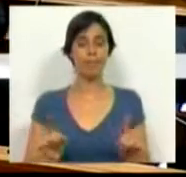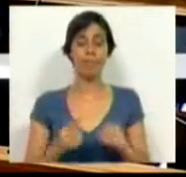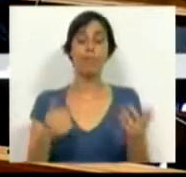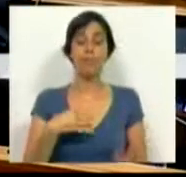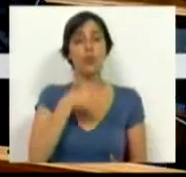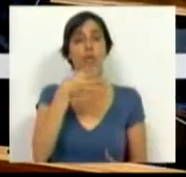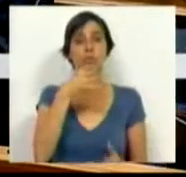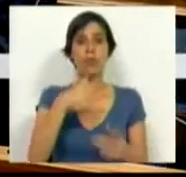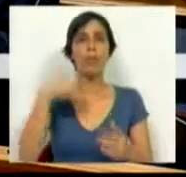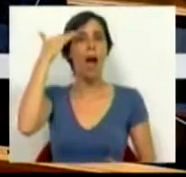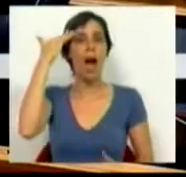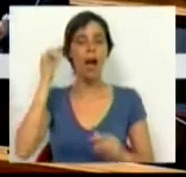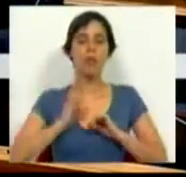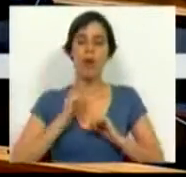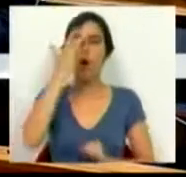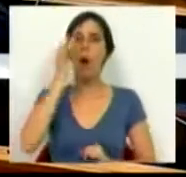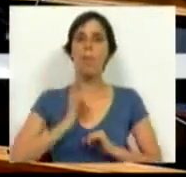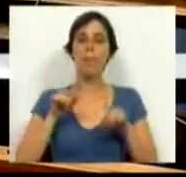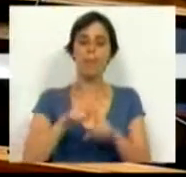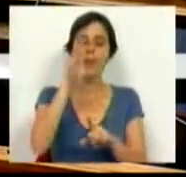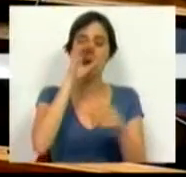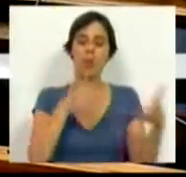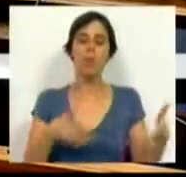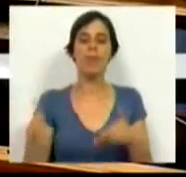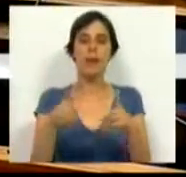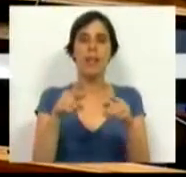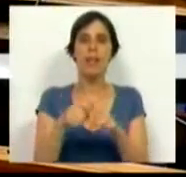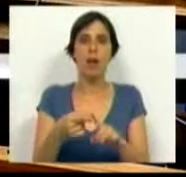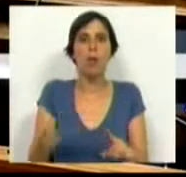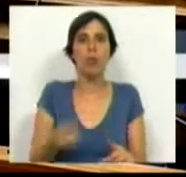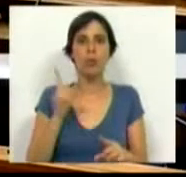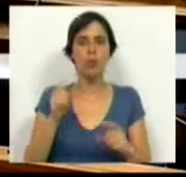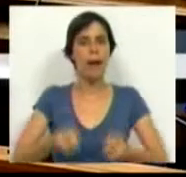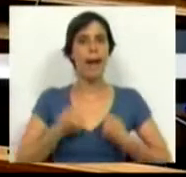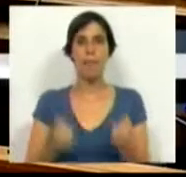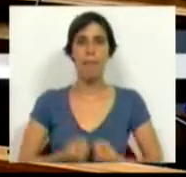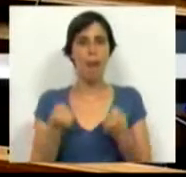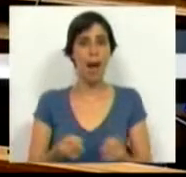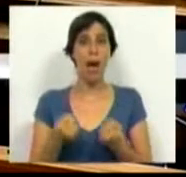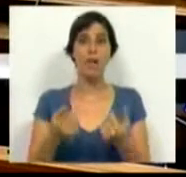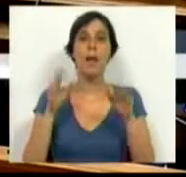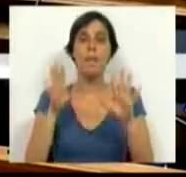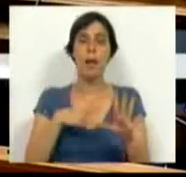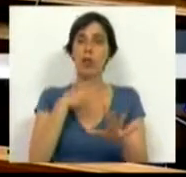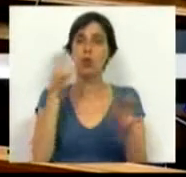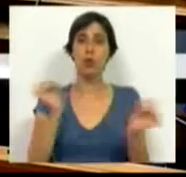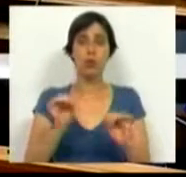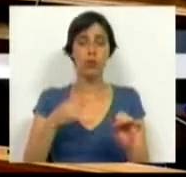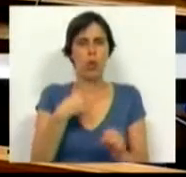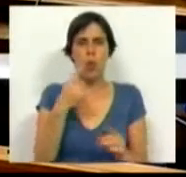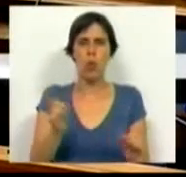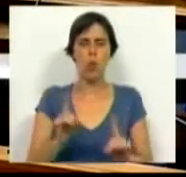Dei a entender que considero que esta governação não foi capaz. Mas não disse e não